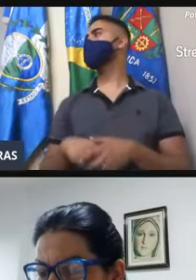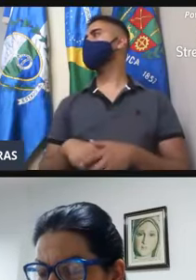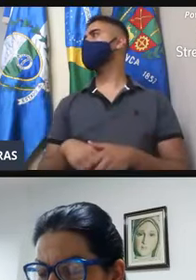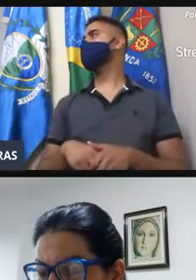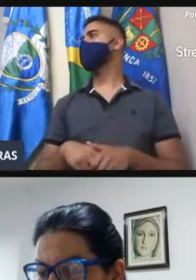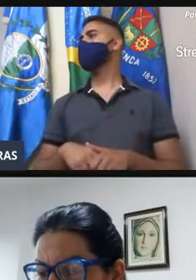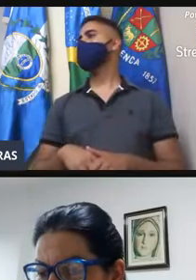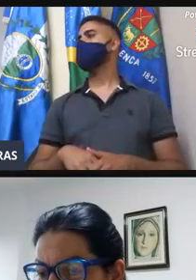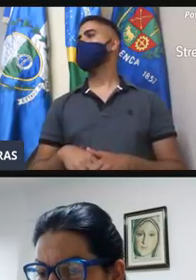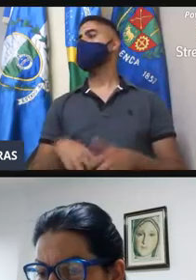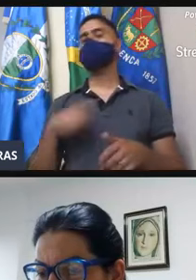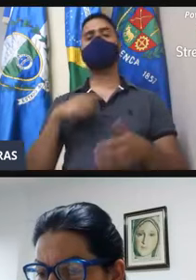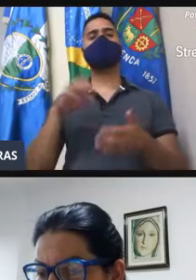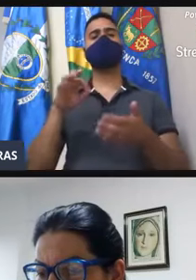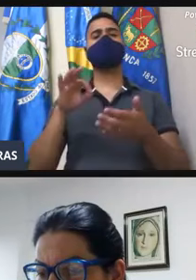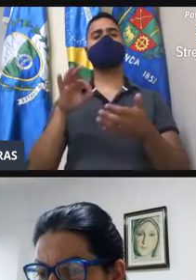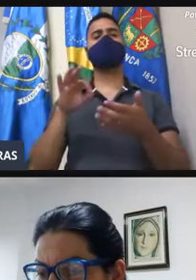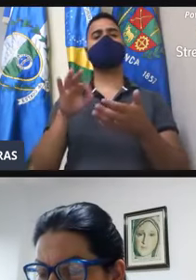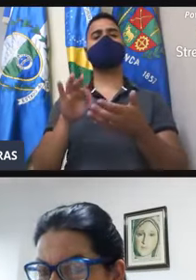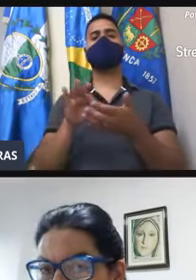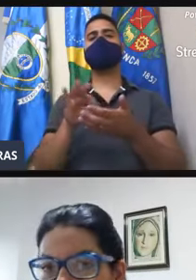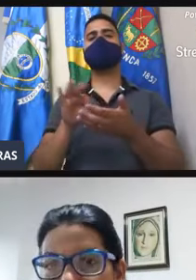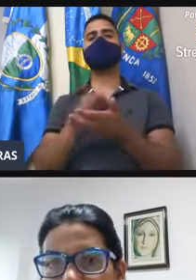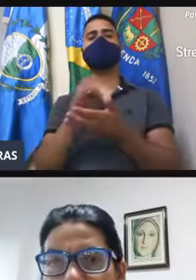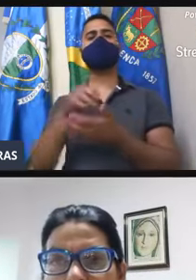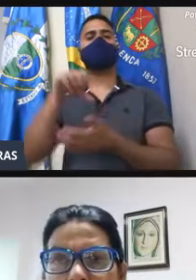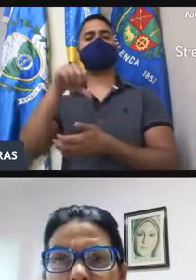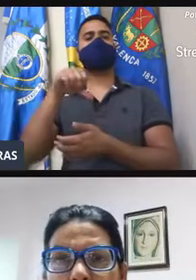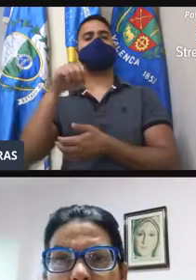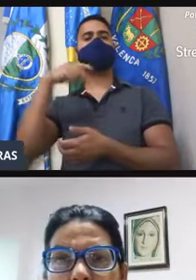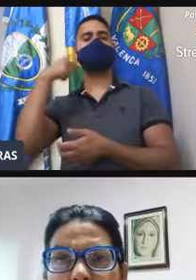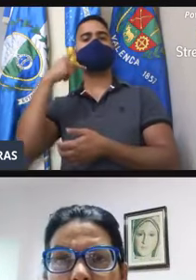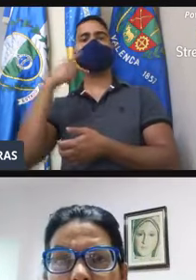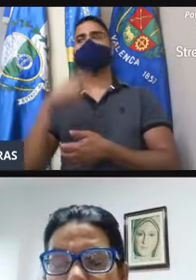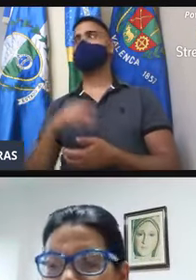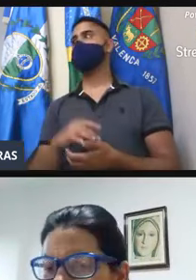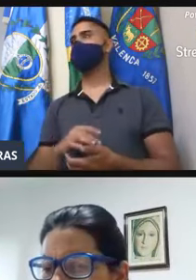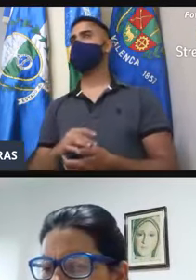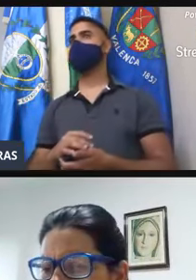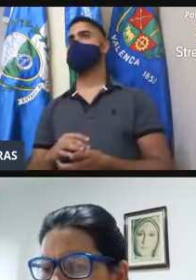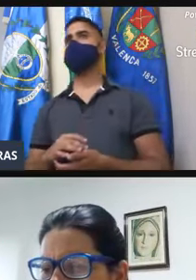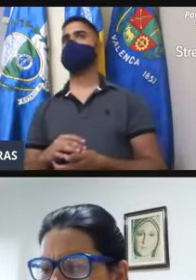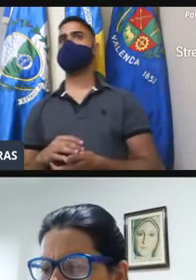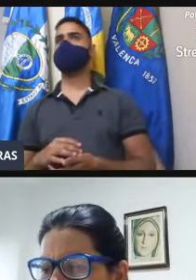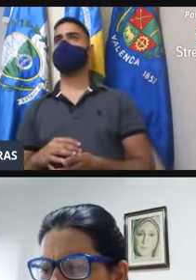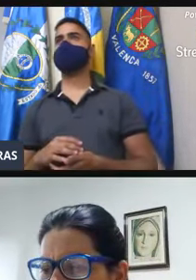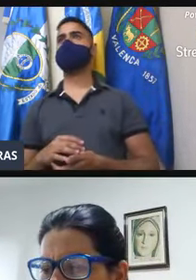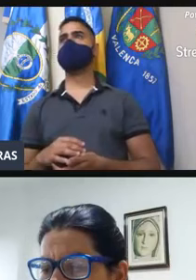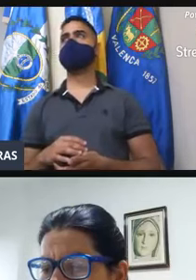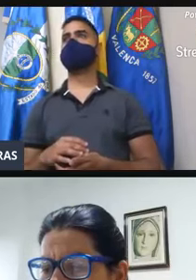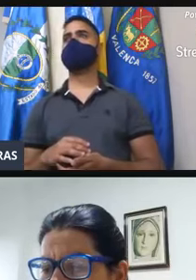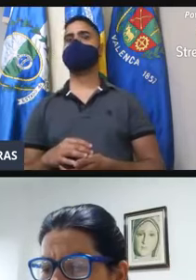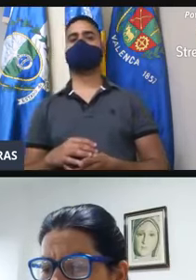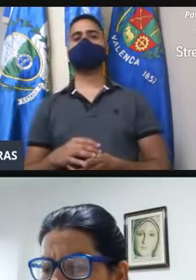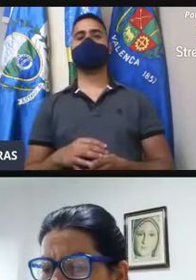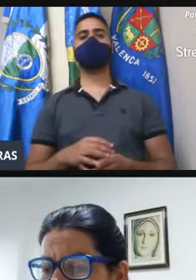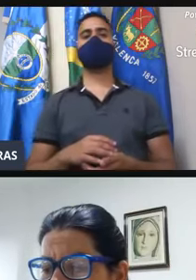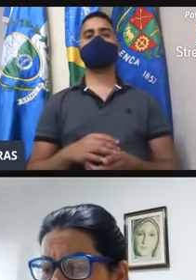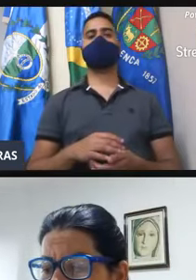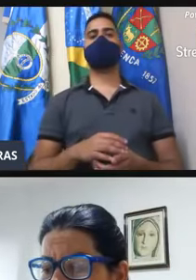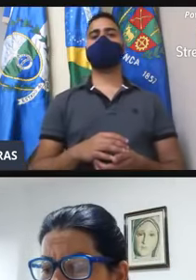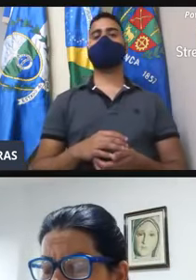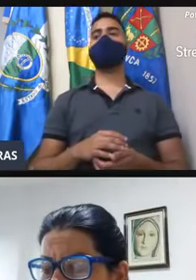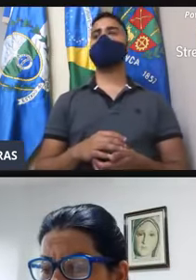interino, assinado por 9 vereadores. Vamos para o parecer. O projeto é